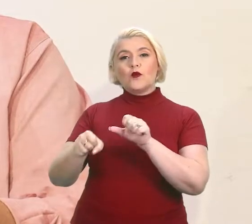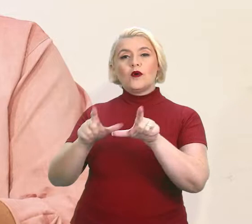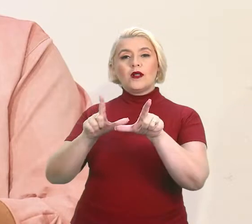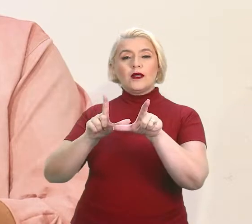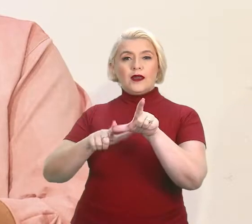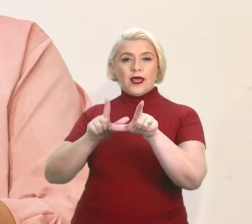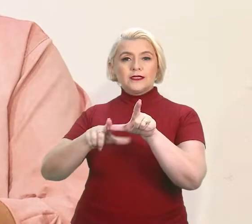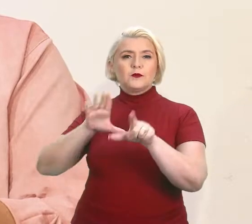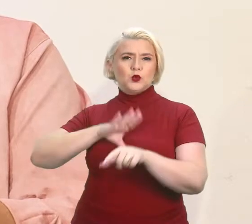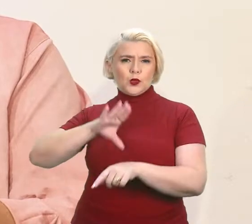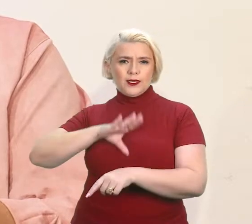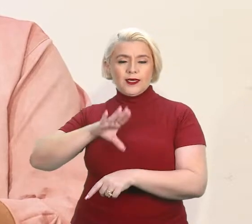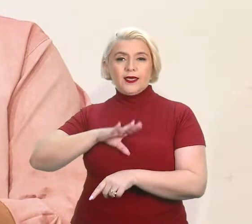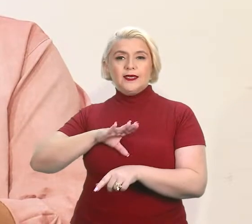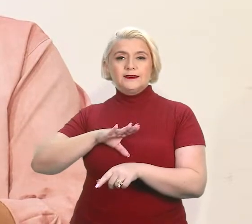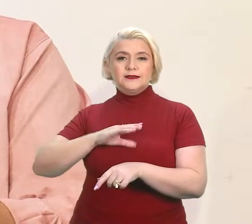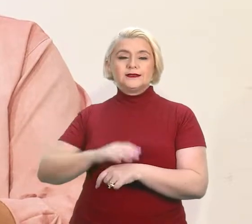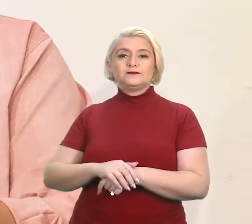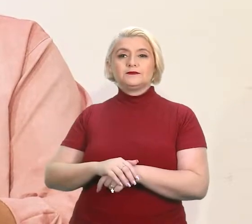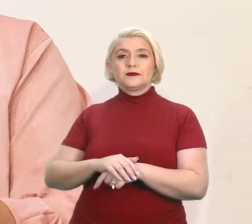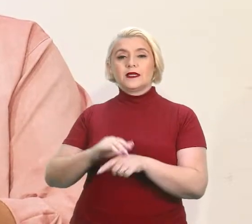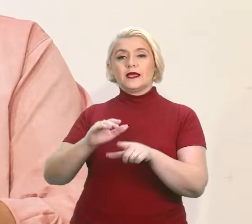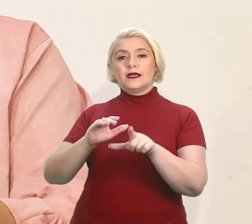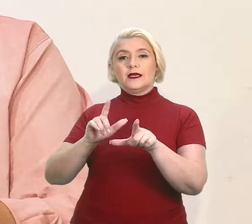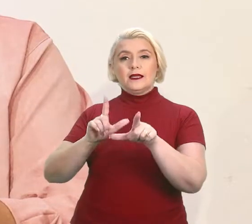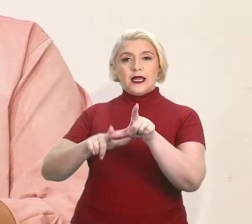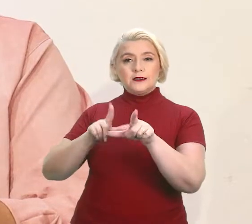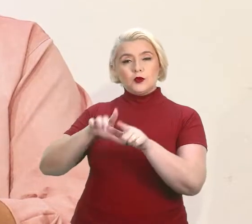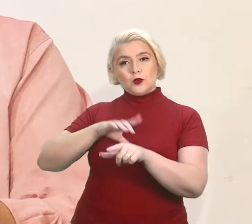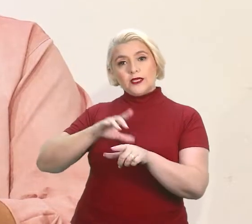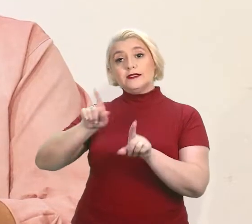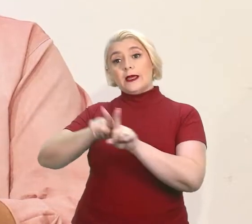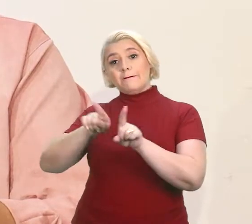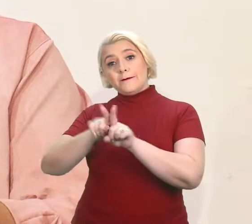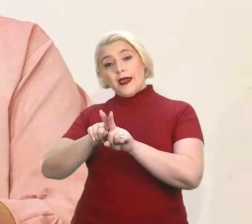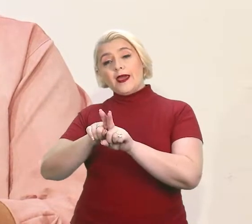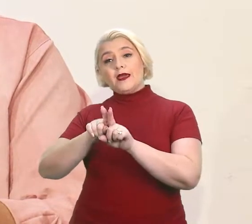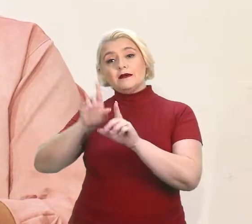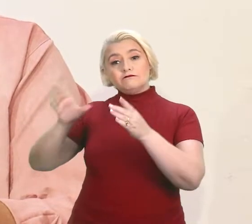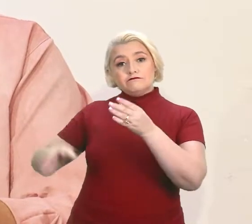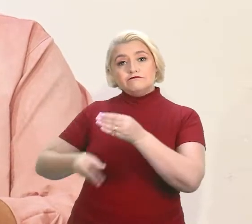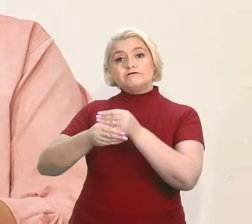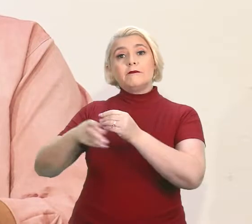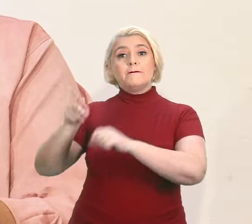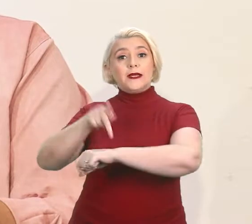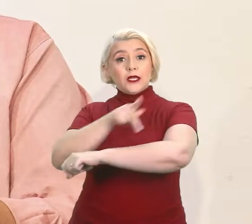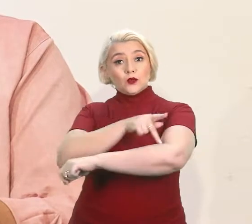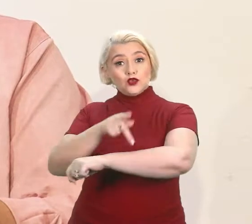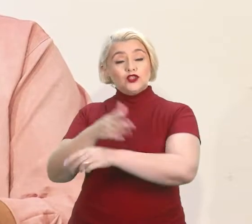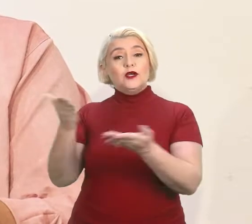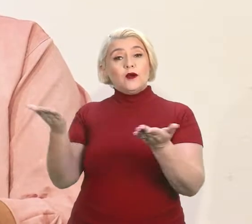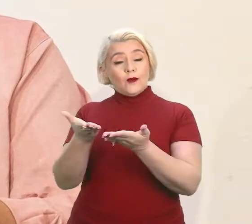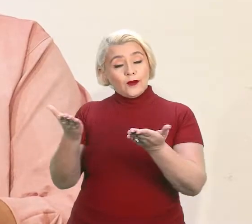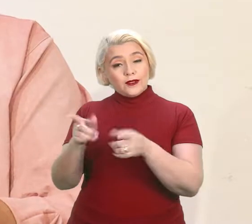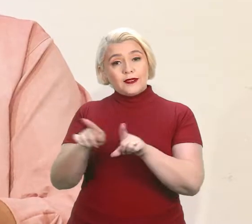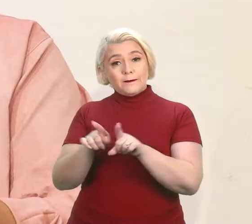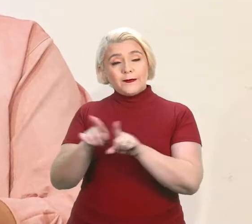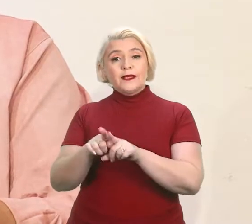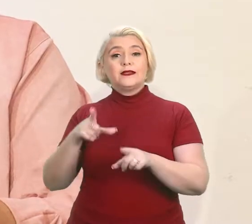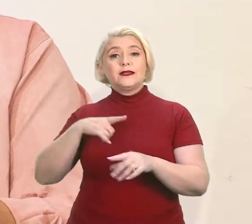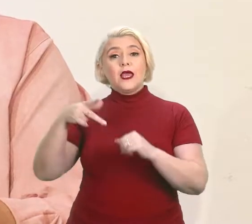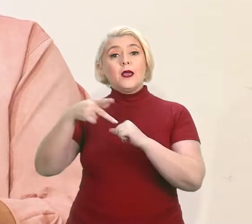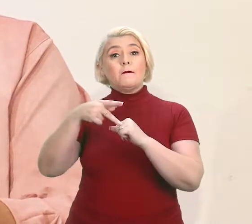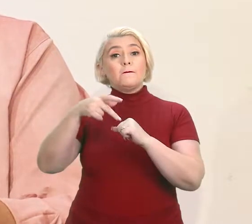Está fazendo outra graduação agora de pedagogia, tem pós